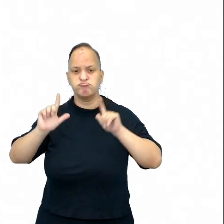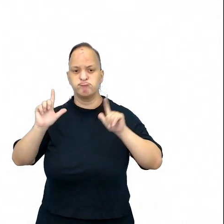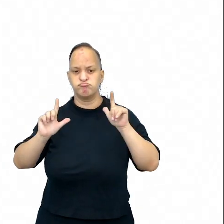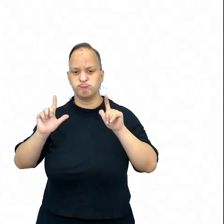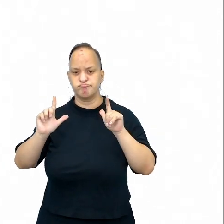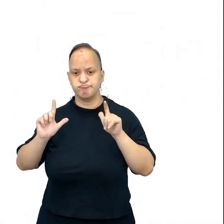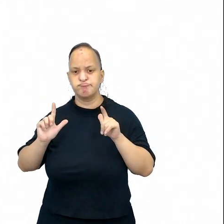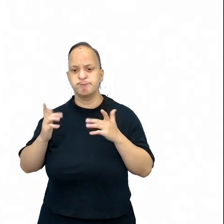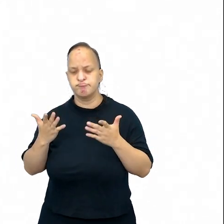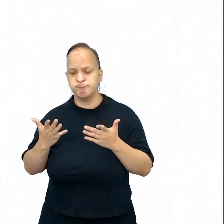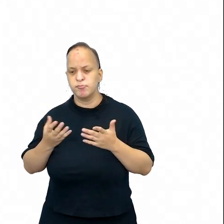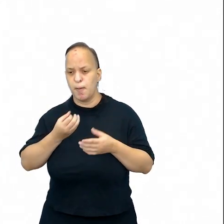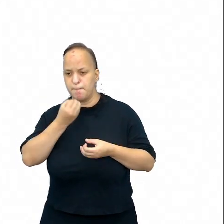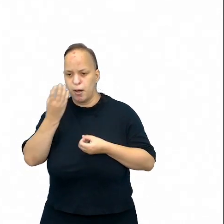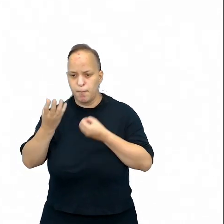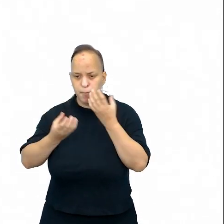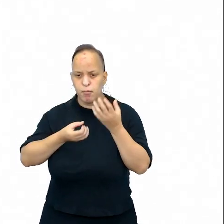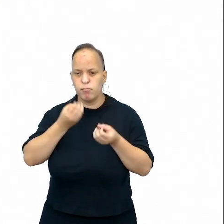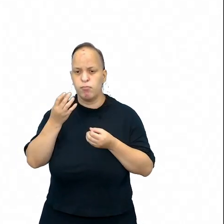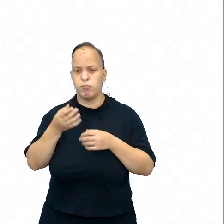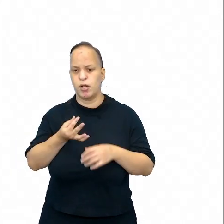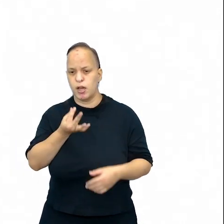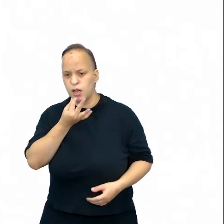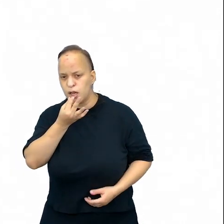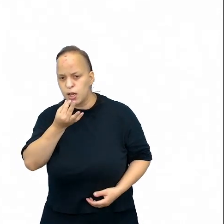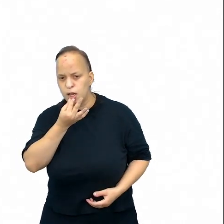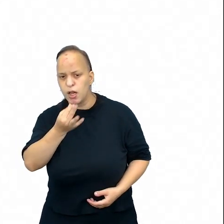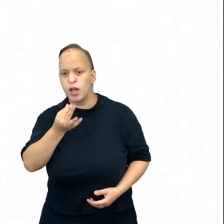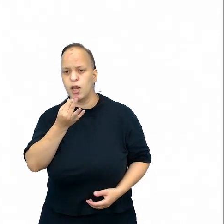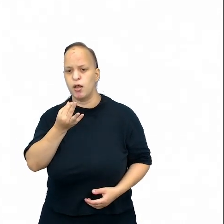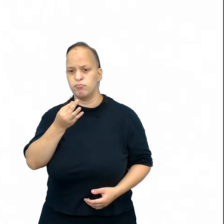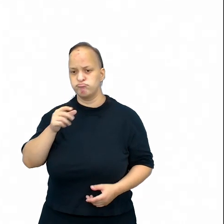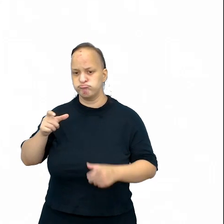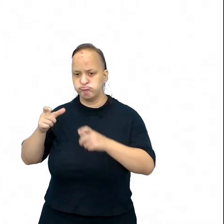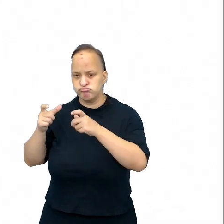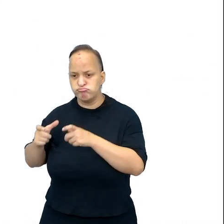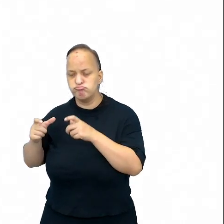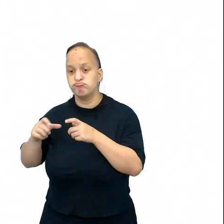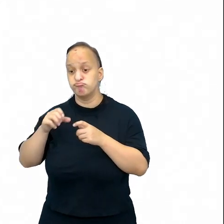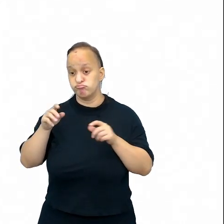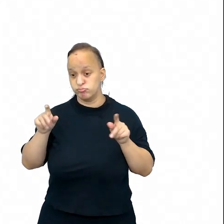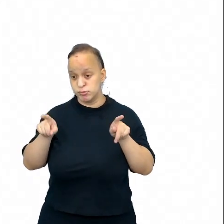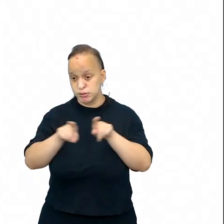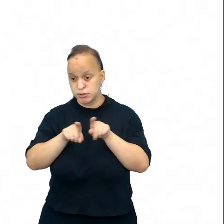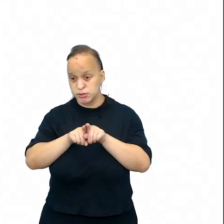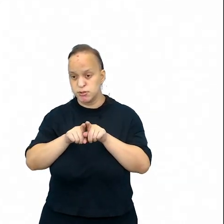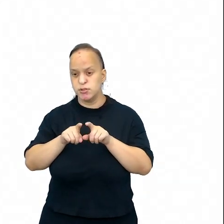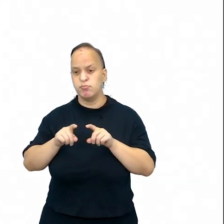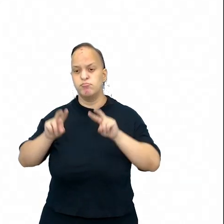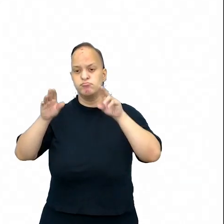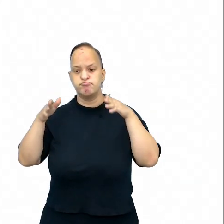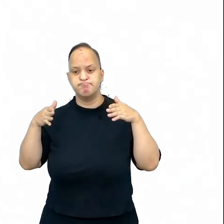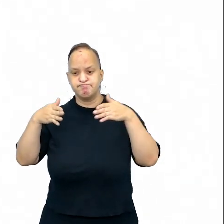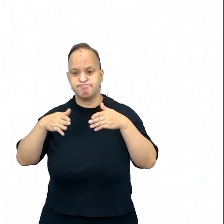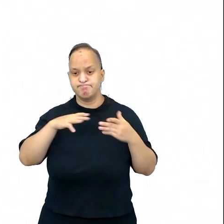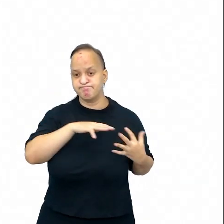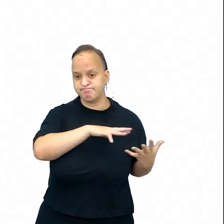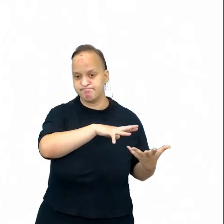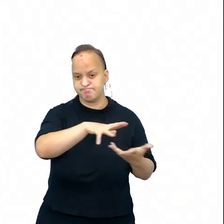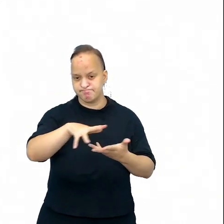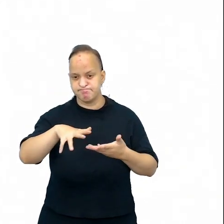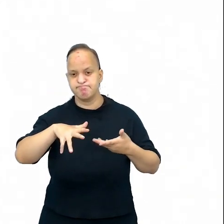os artigos de opinião, de interesse local, global, texto de apresentação e apreciação de produção